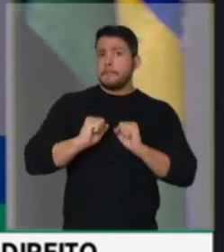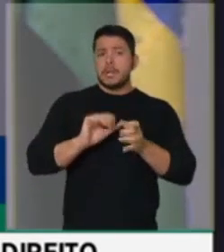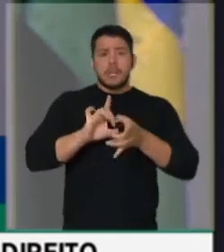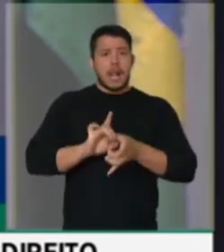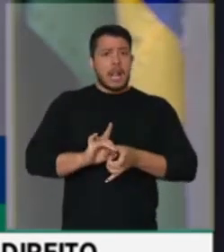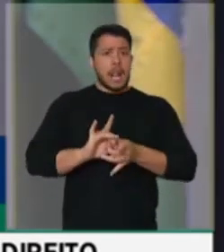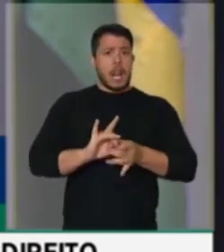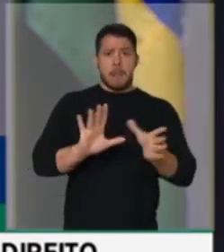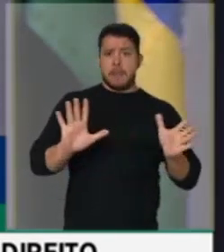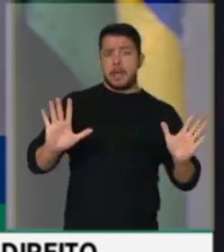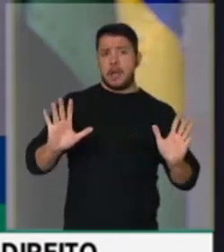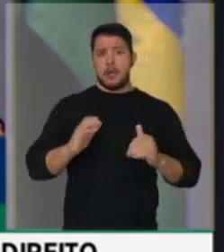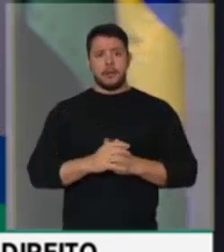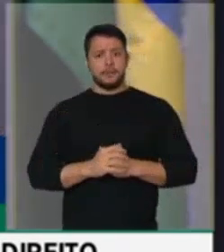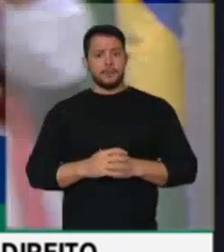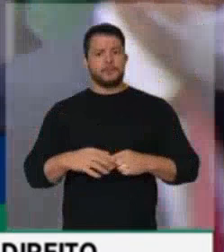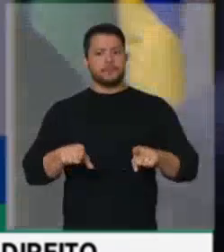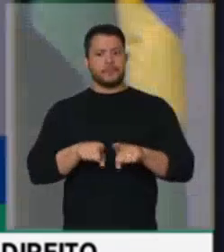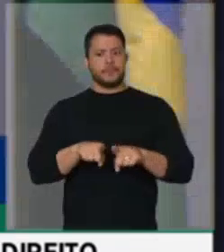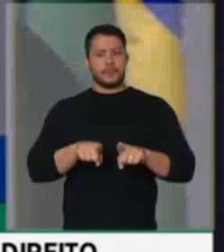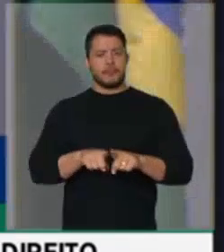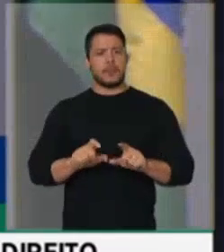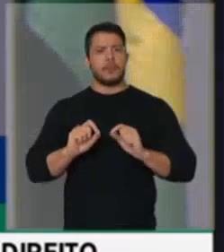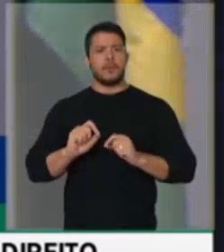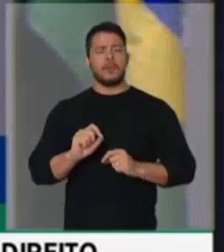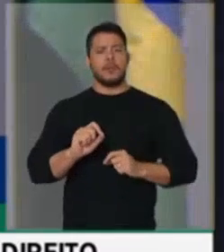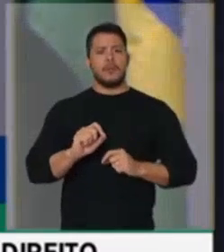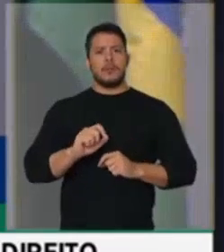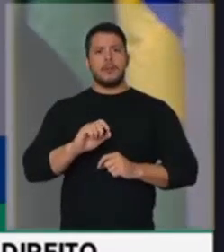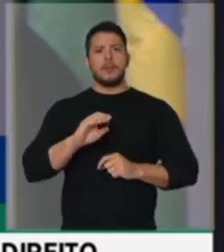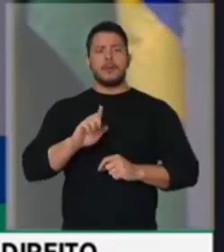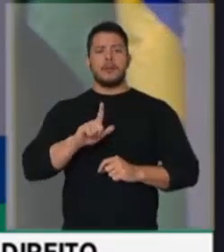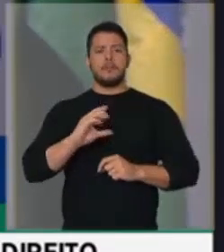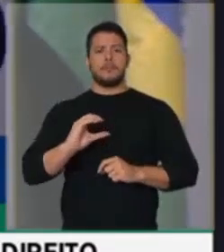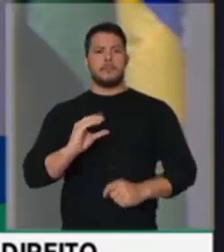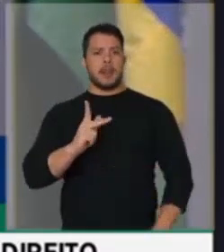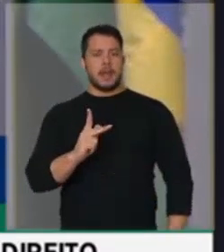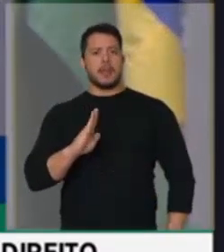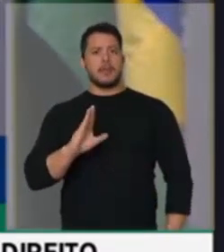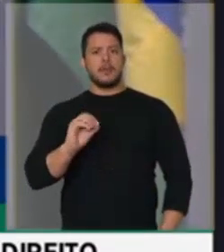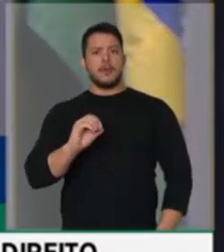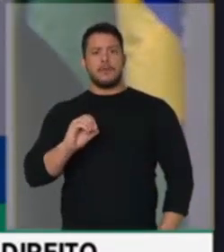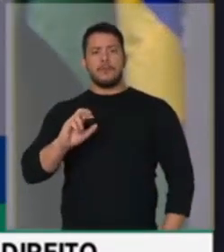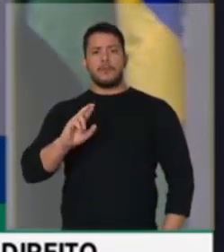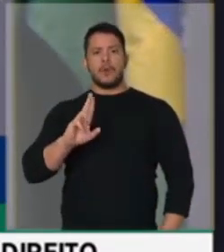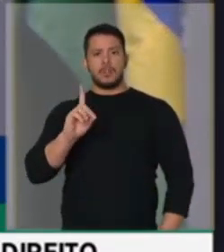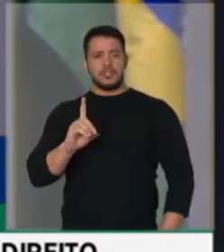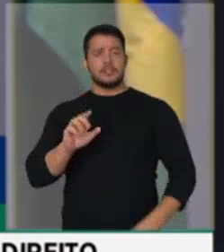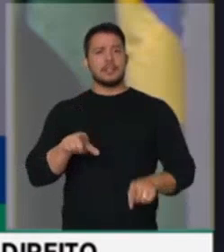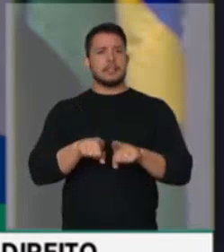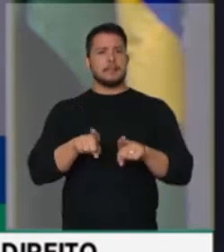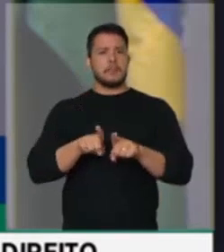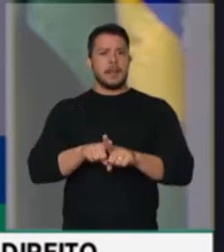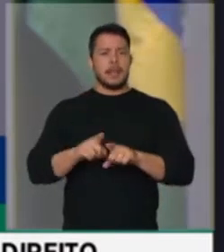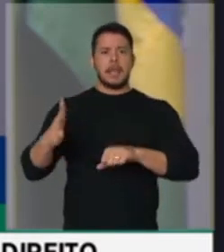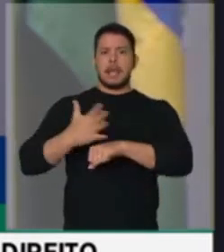legalizada. Ações como de Black Blocs ou de MTST possam estar sendo praticada livremente e não estar